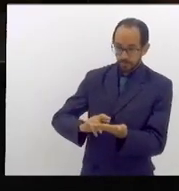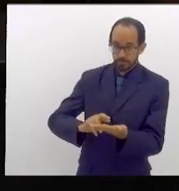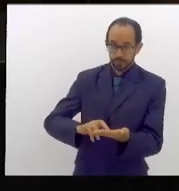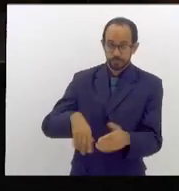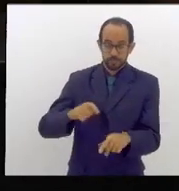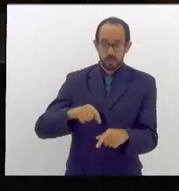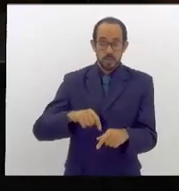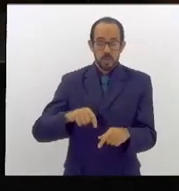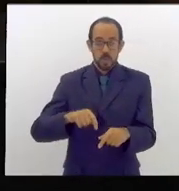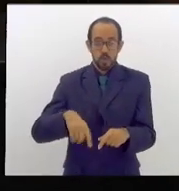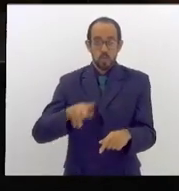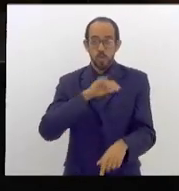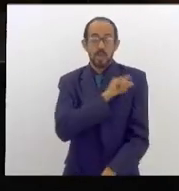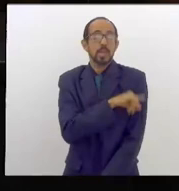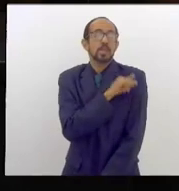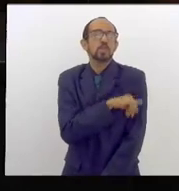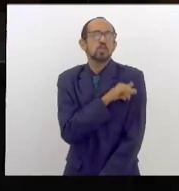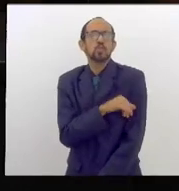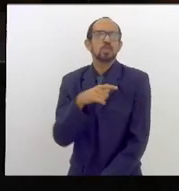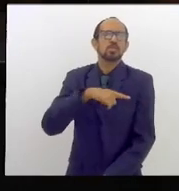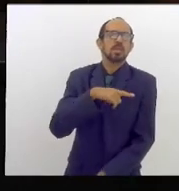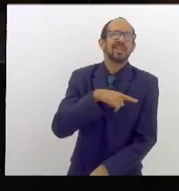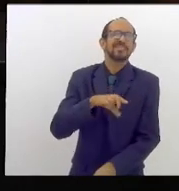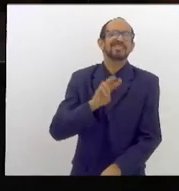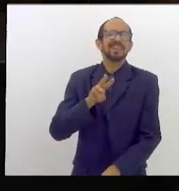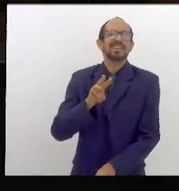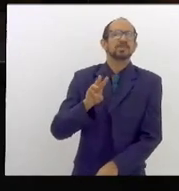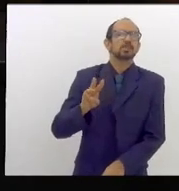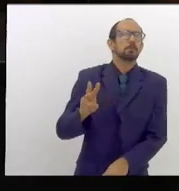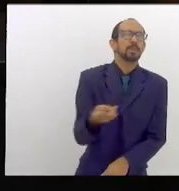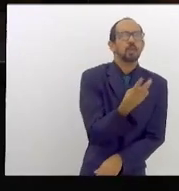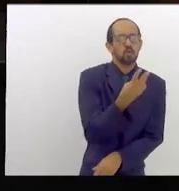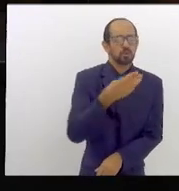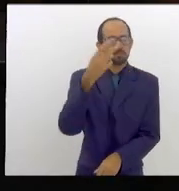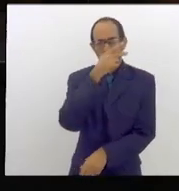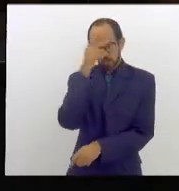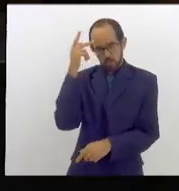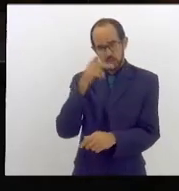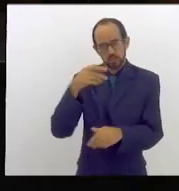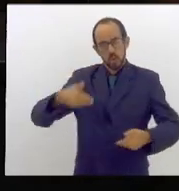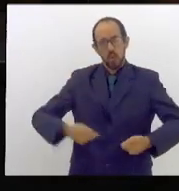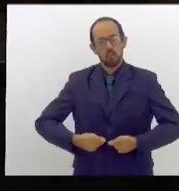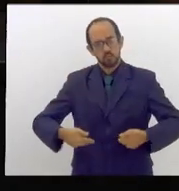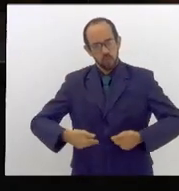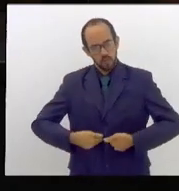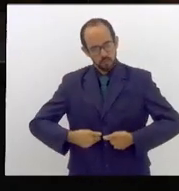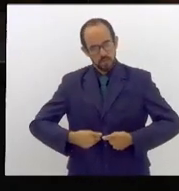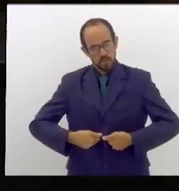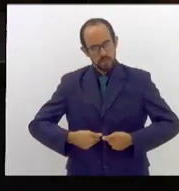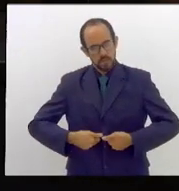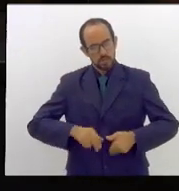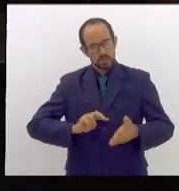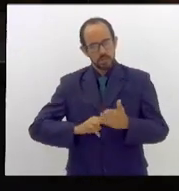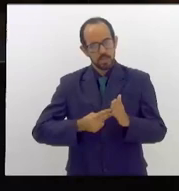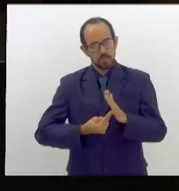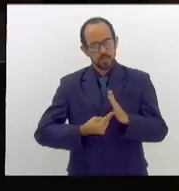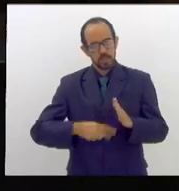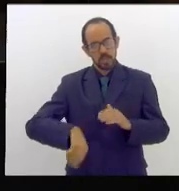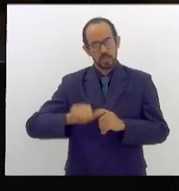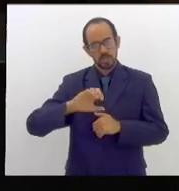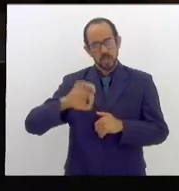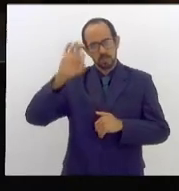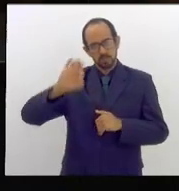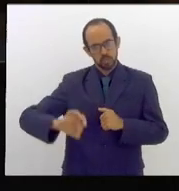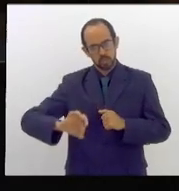tem 3 milhões de pessoas que passam fome isso representa 10% dos famintos no Brasil